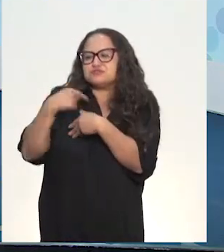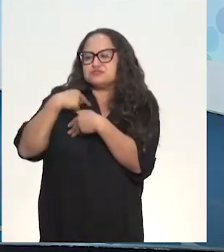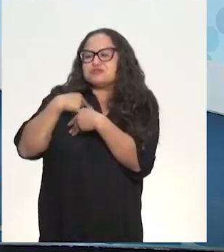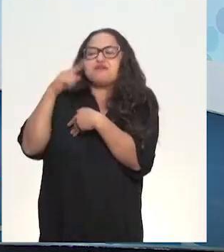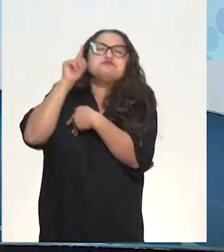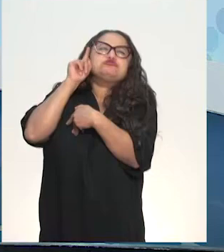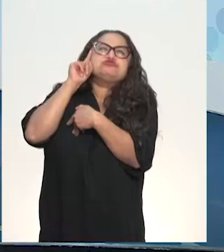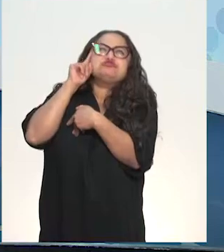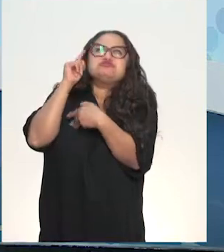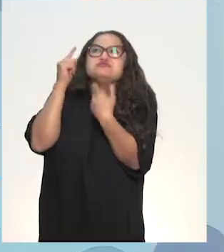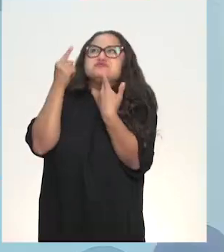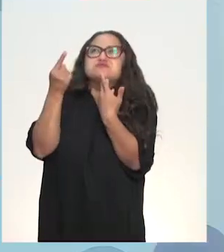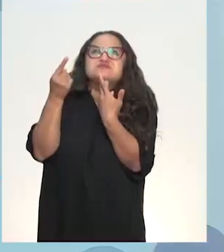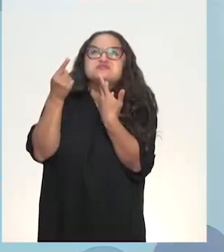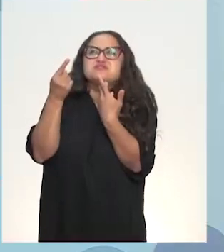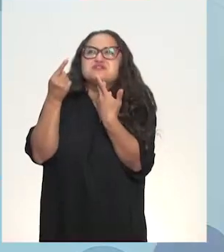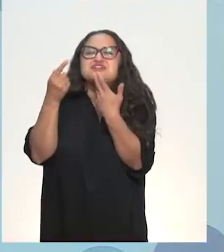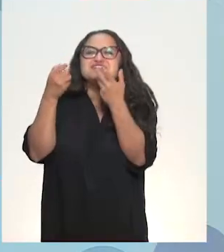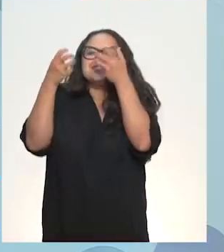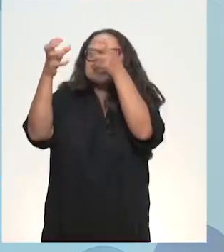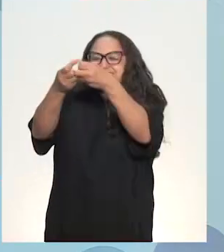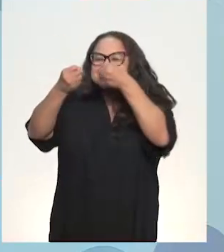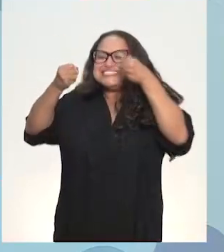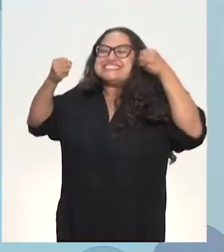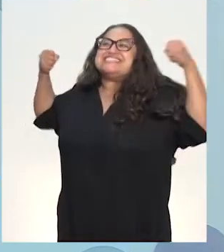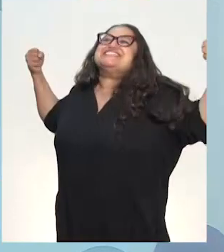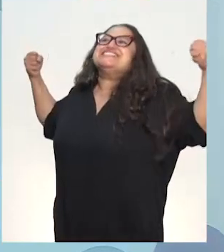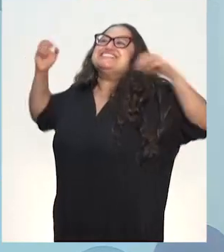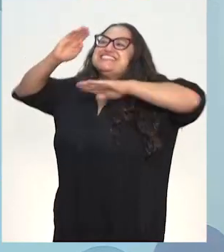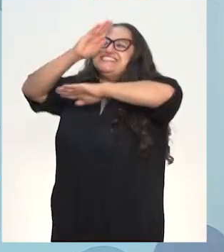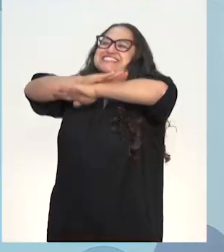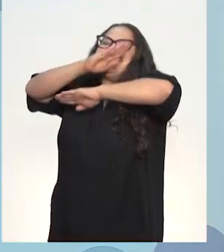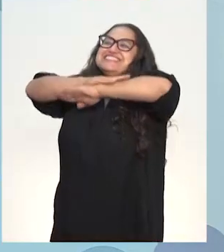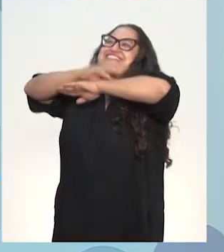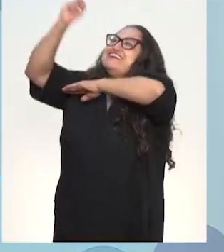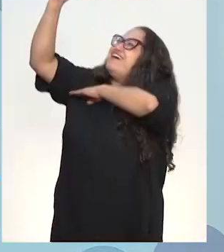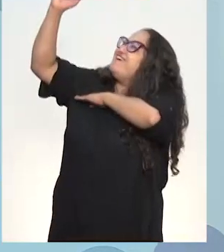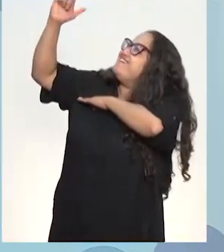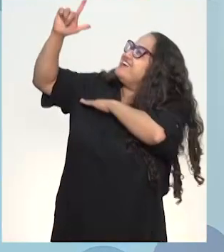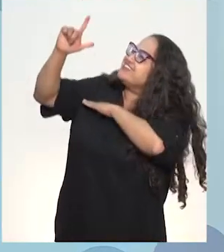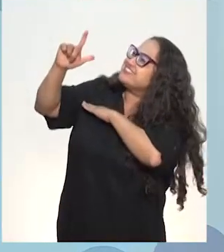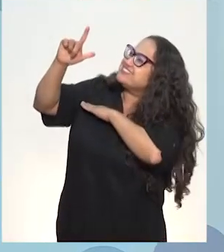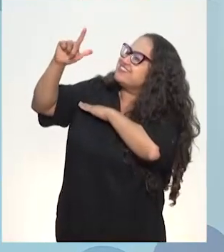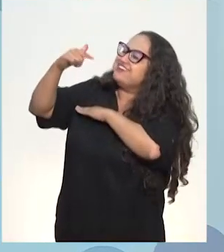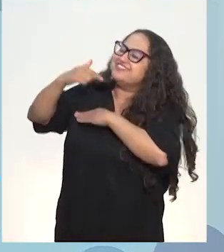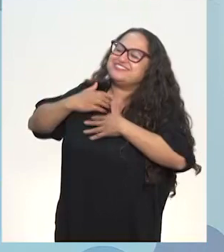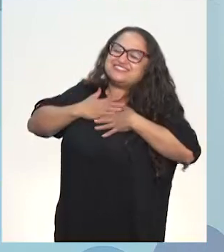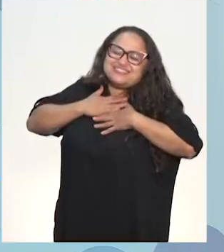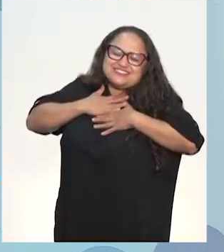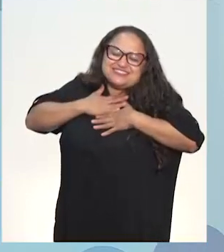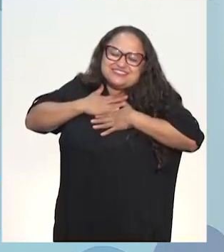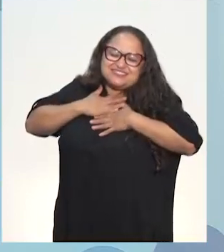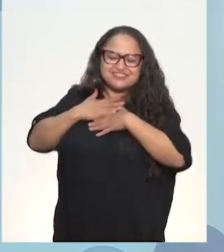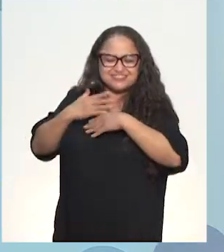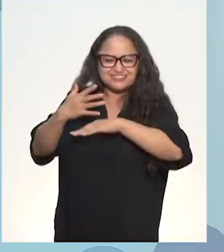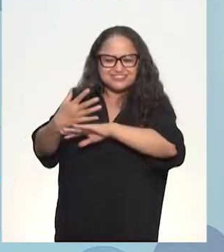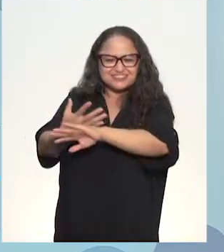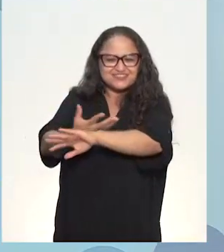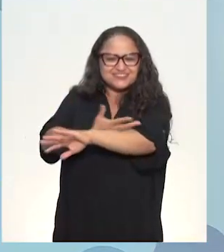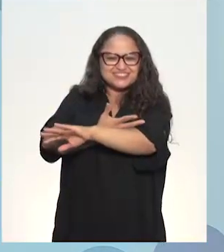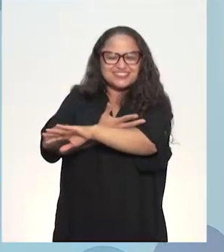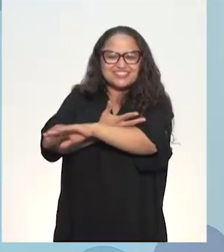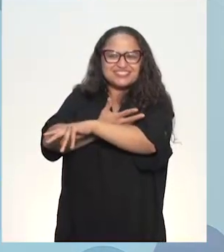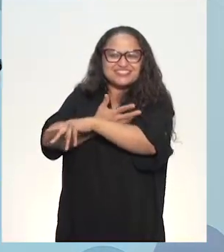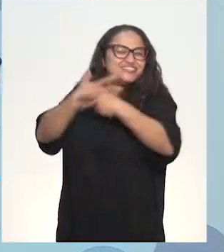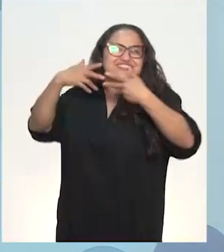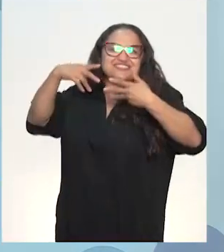assim, puxa vida, sai, abre a janela, vê o sol amanhecendo e sente vontade de ir para